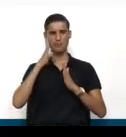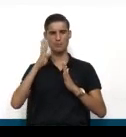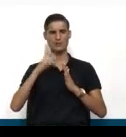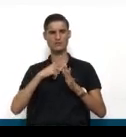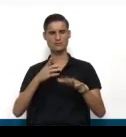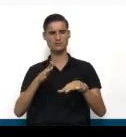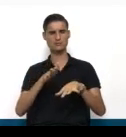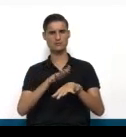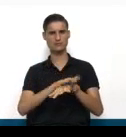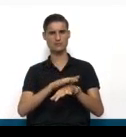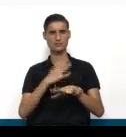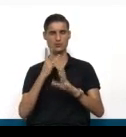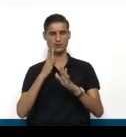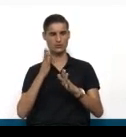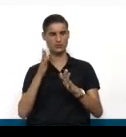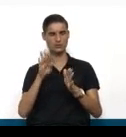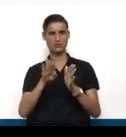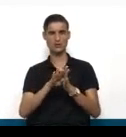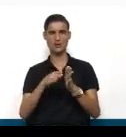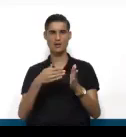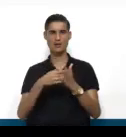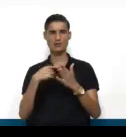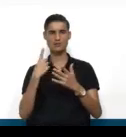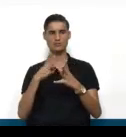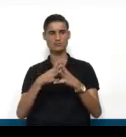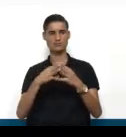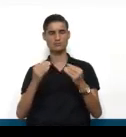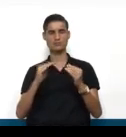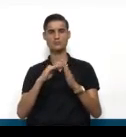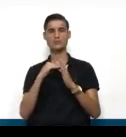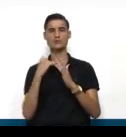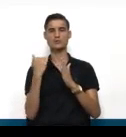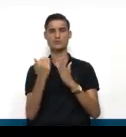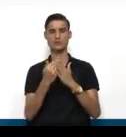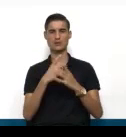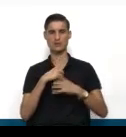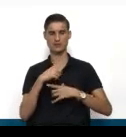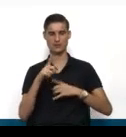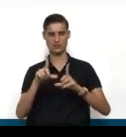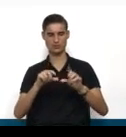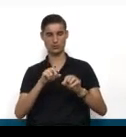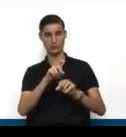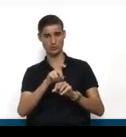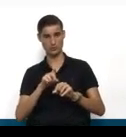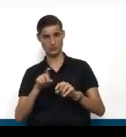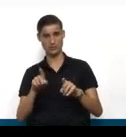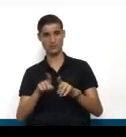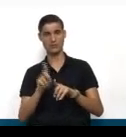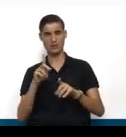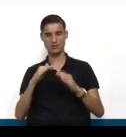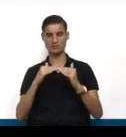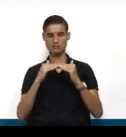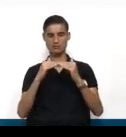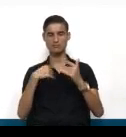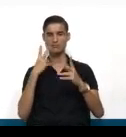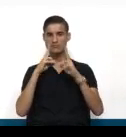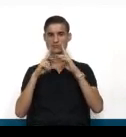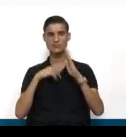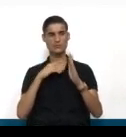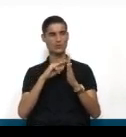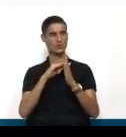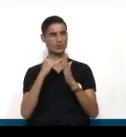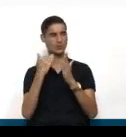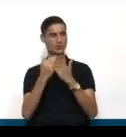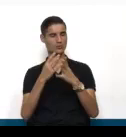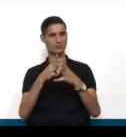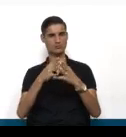superposição e a gente vai chegar, então, nessa solução geral, considerando aqui o meu x, e essa vai ser a função que nós vamos ter